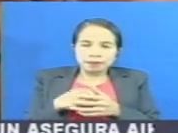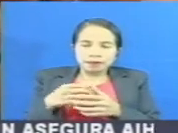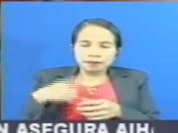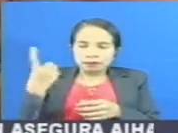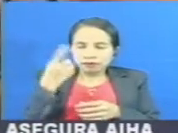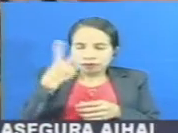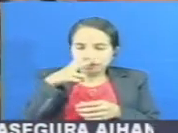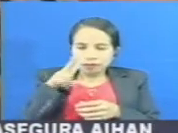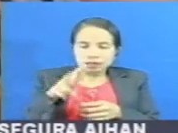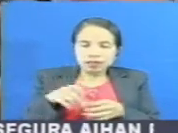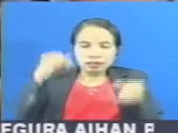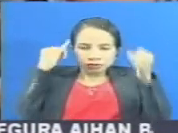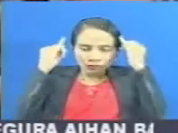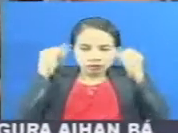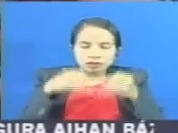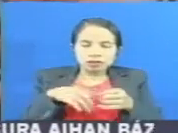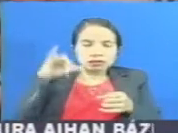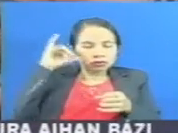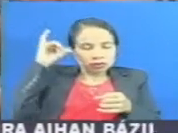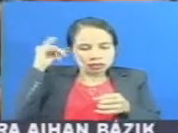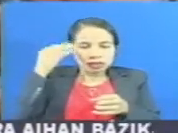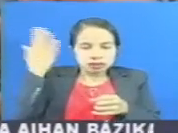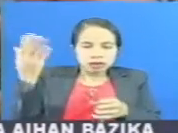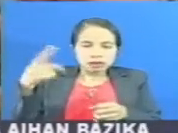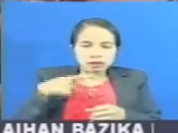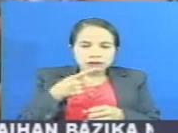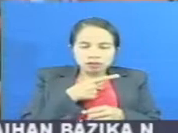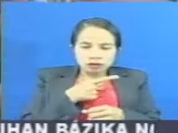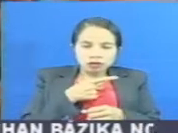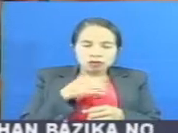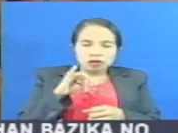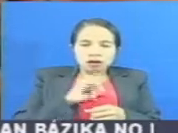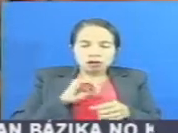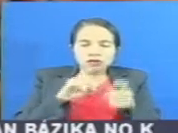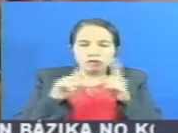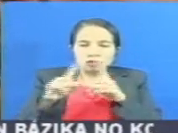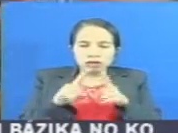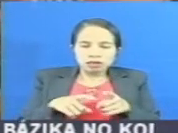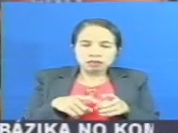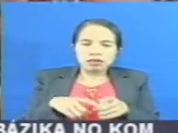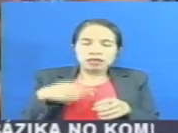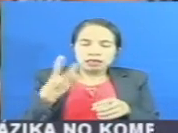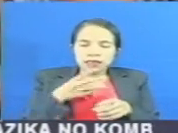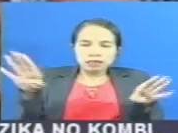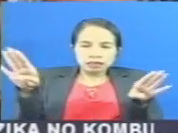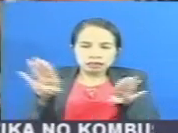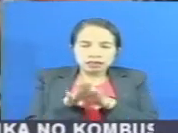E há informações para o Orseque Parlamento, ao divulgar, está a taca, tem